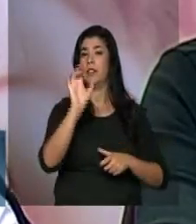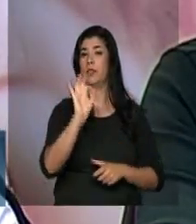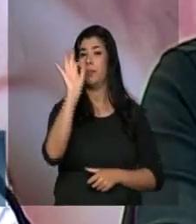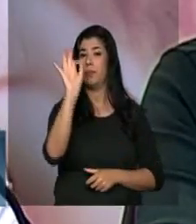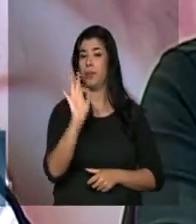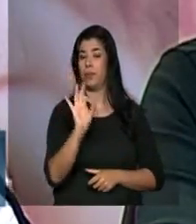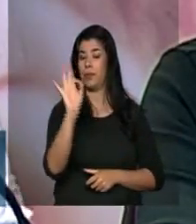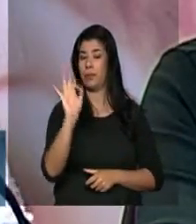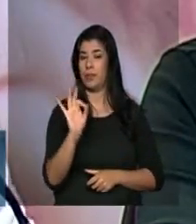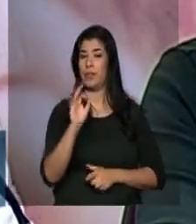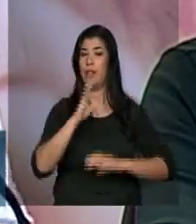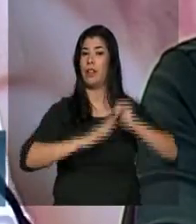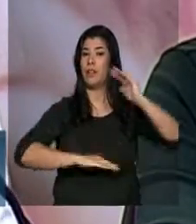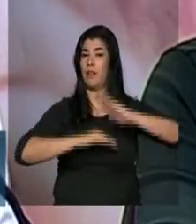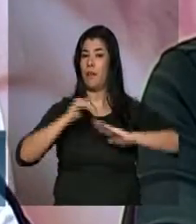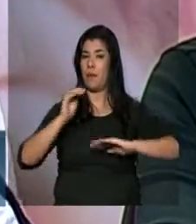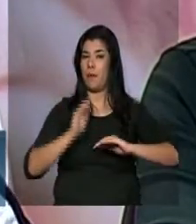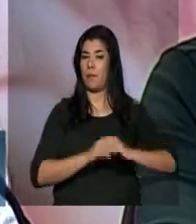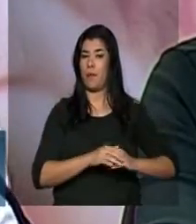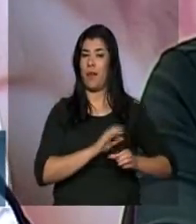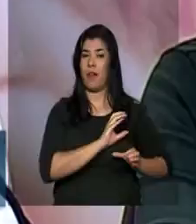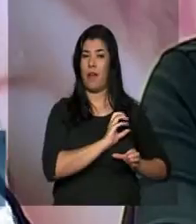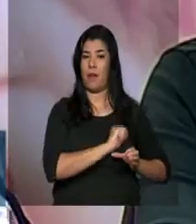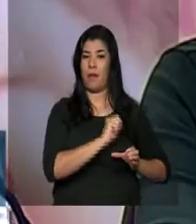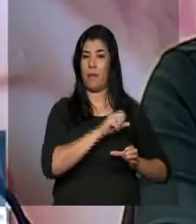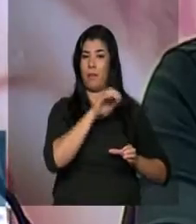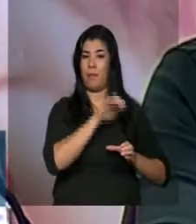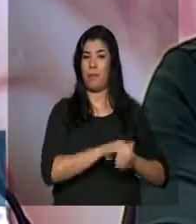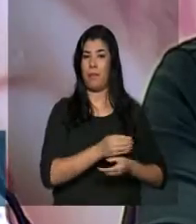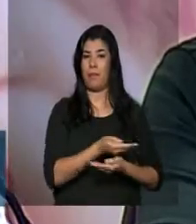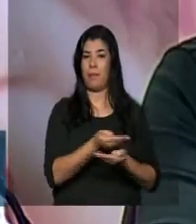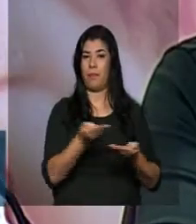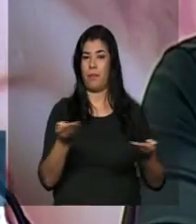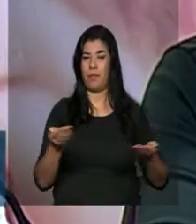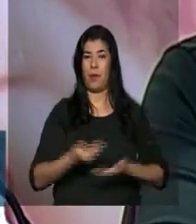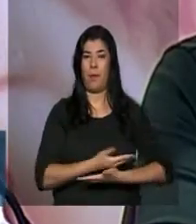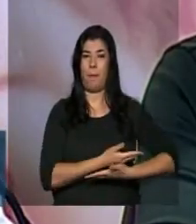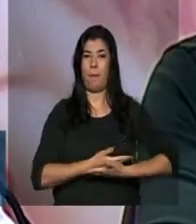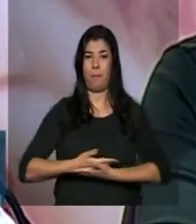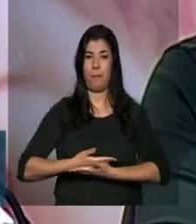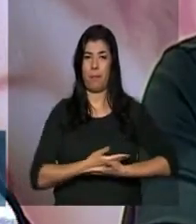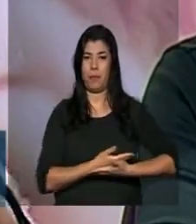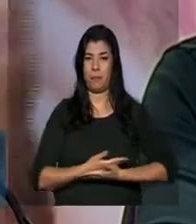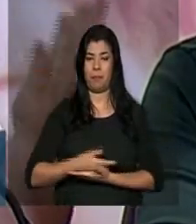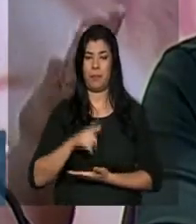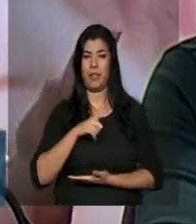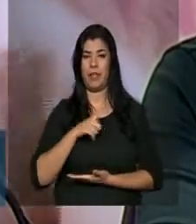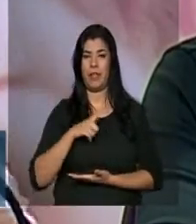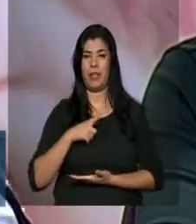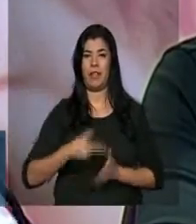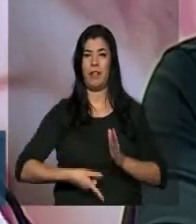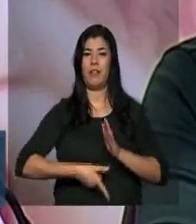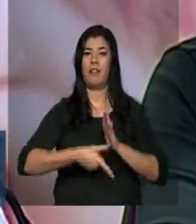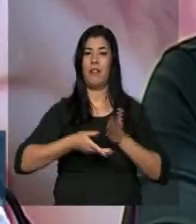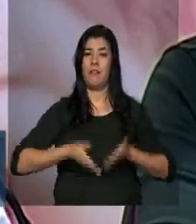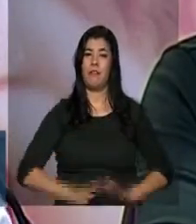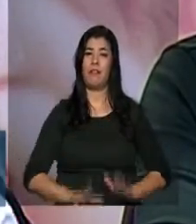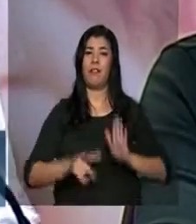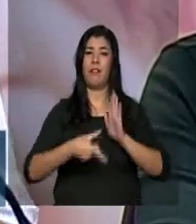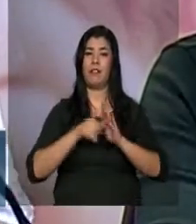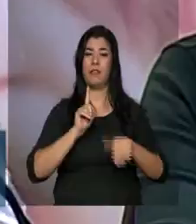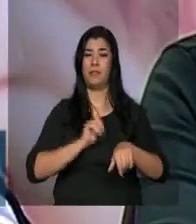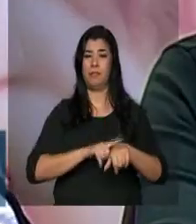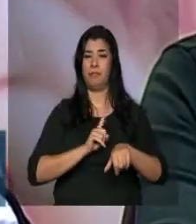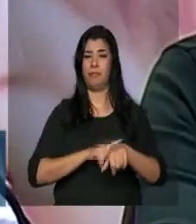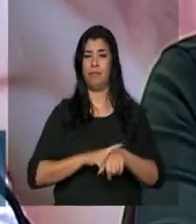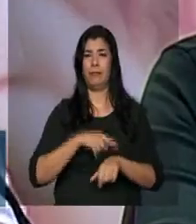leite humano, voltado prioritariamente para os bebês prematuros. Né, foi colocado aqui que, às vezes, a gente tem dúvida.